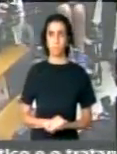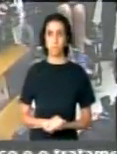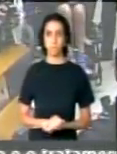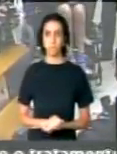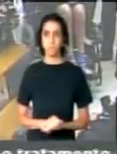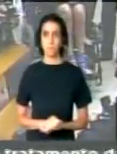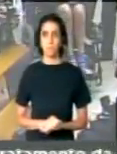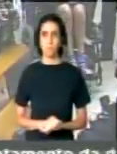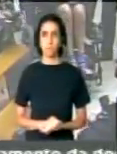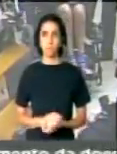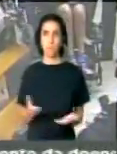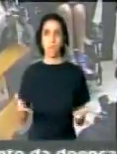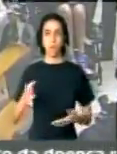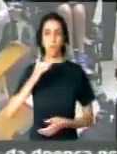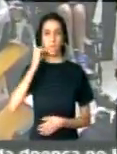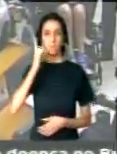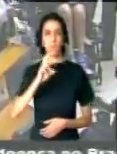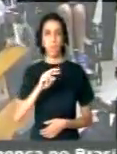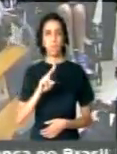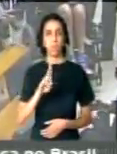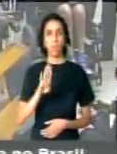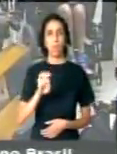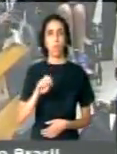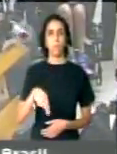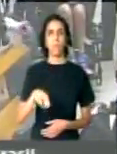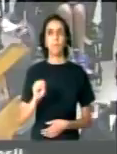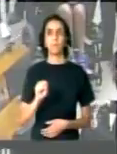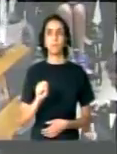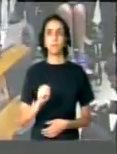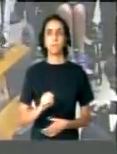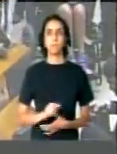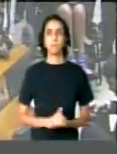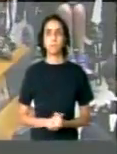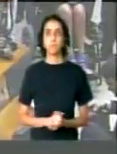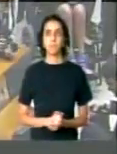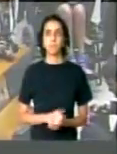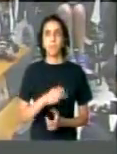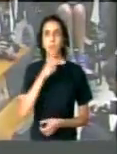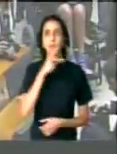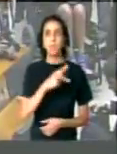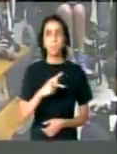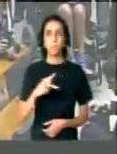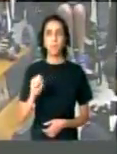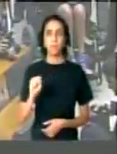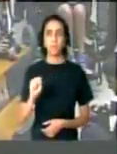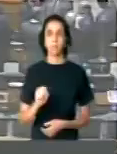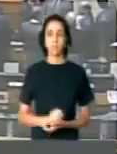Tem a palavra deputado Rubens Bueno para falar pelo PPS.